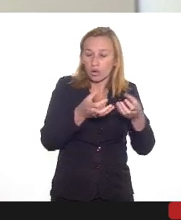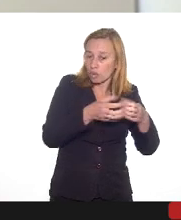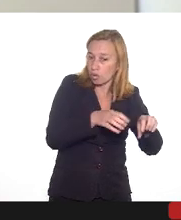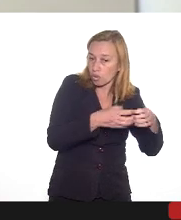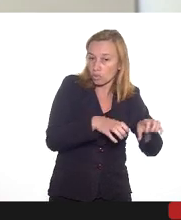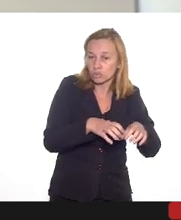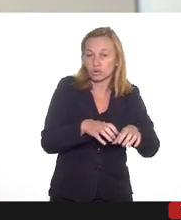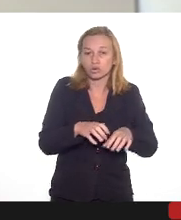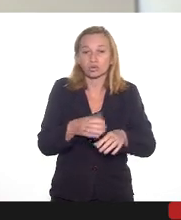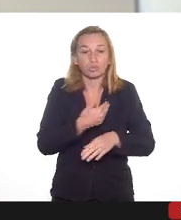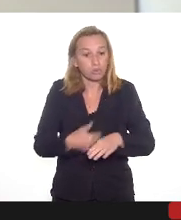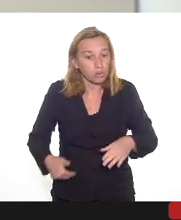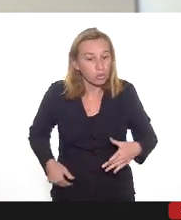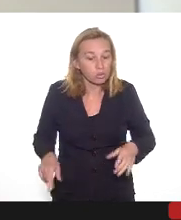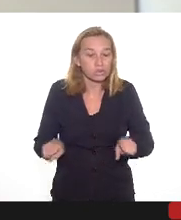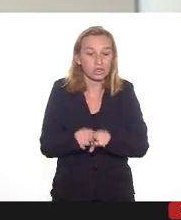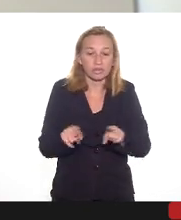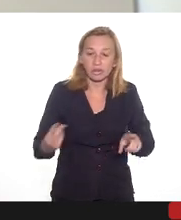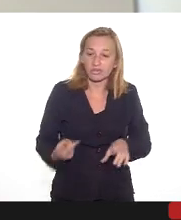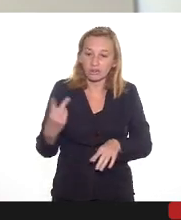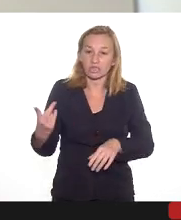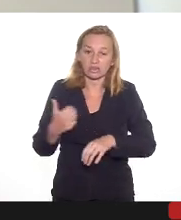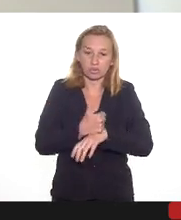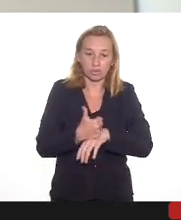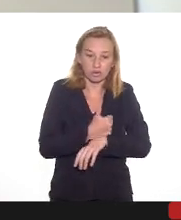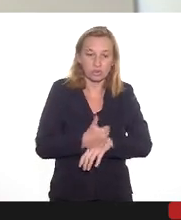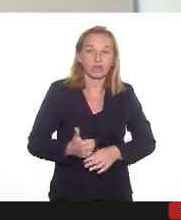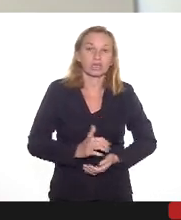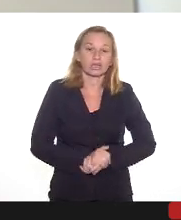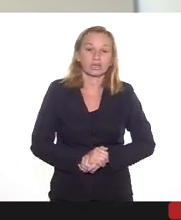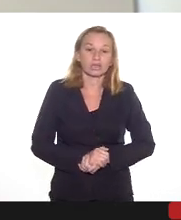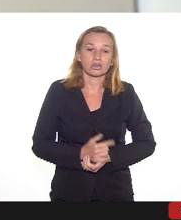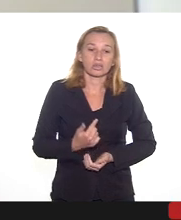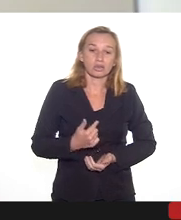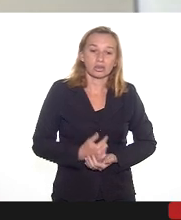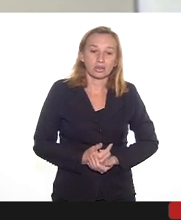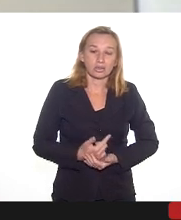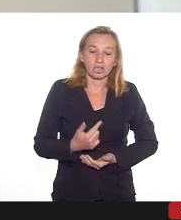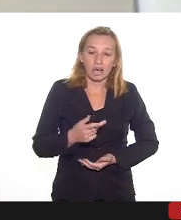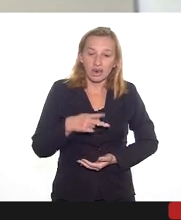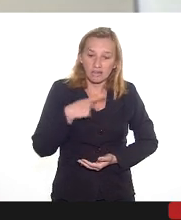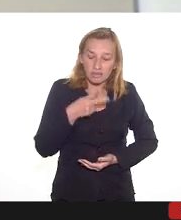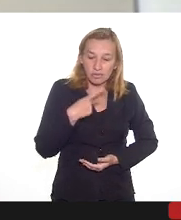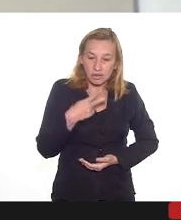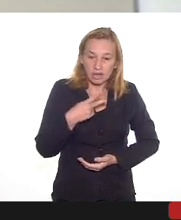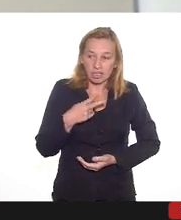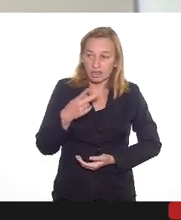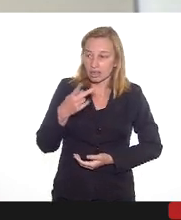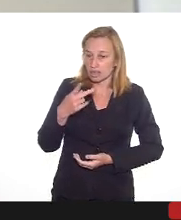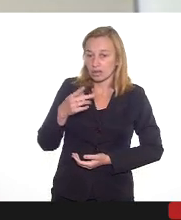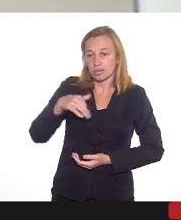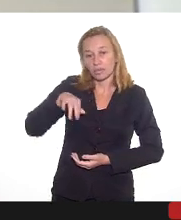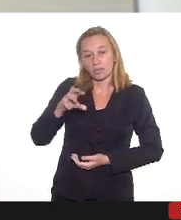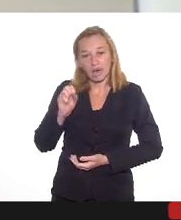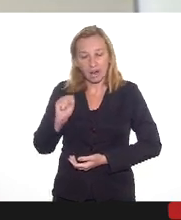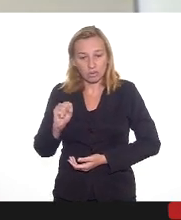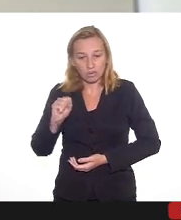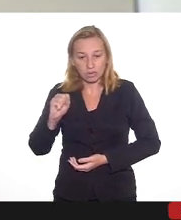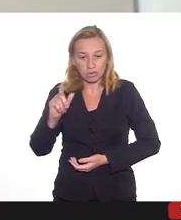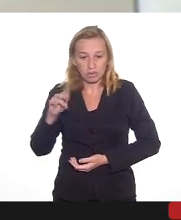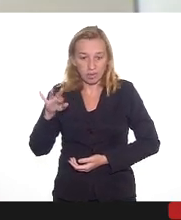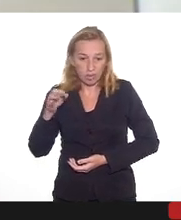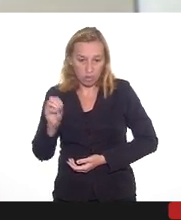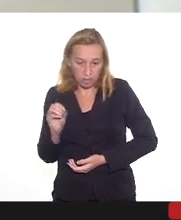público e como a valorização dos profissionais. Então, eu repasso a palavra para o senhor Marcos Barbosa,